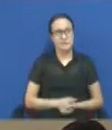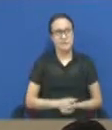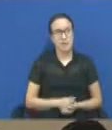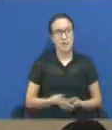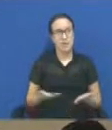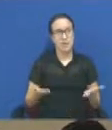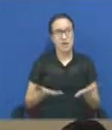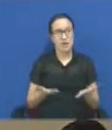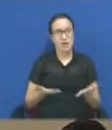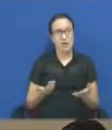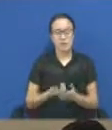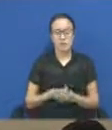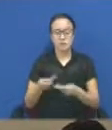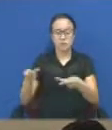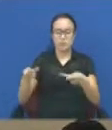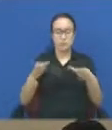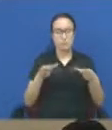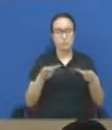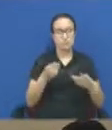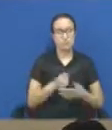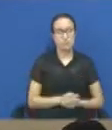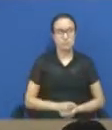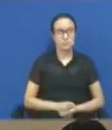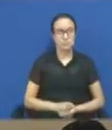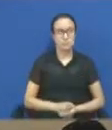pela mesa diretora.